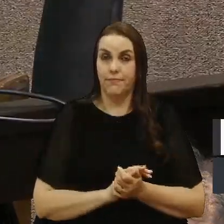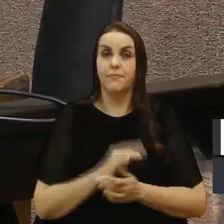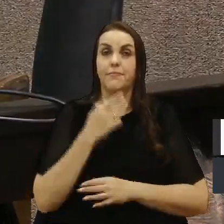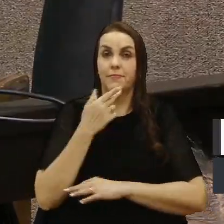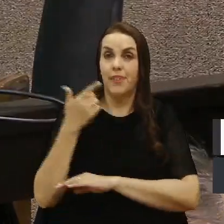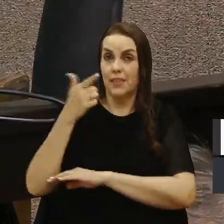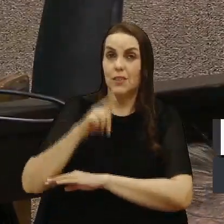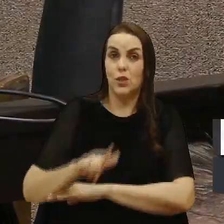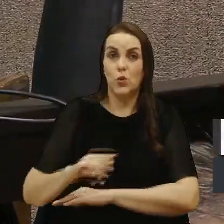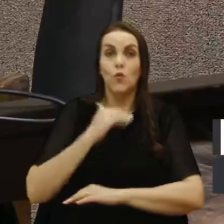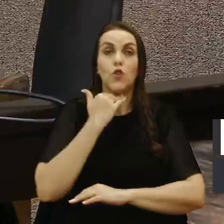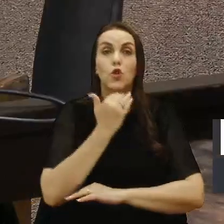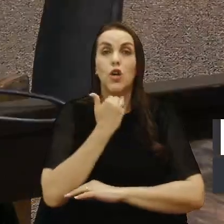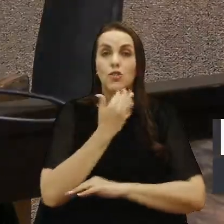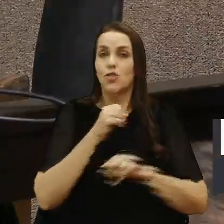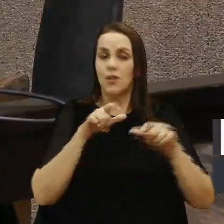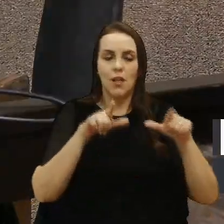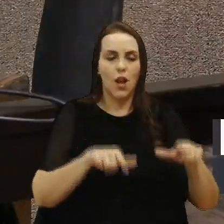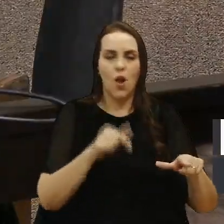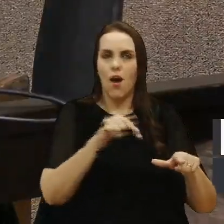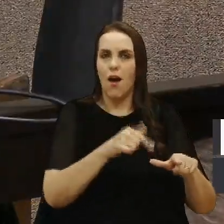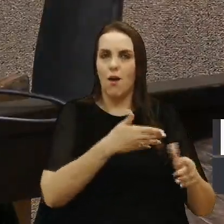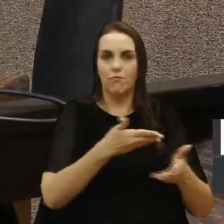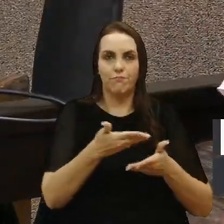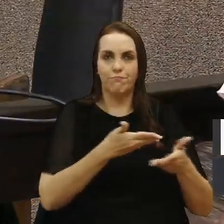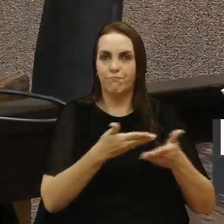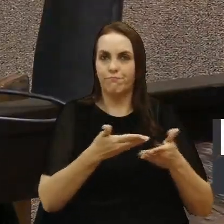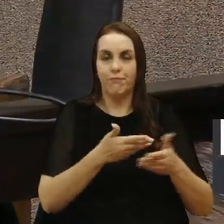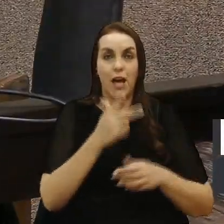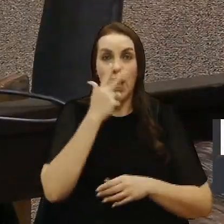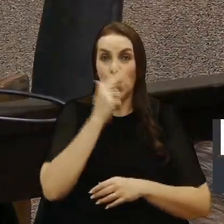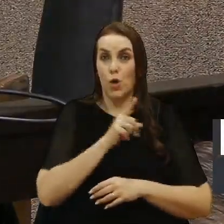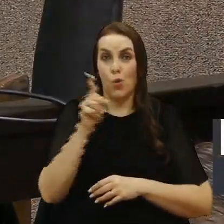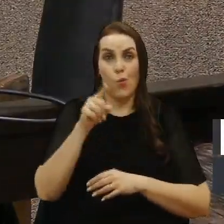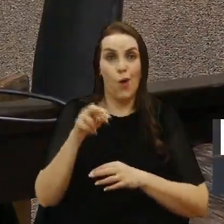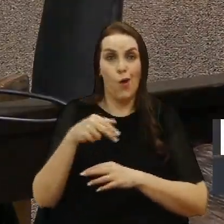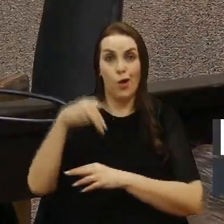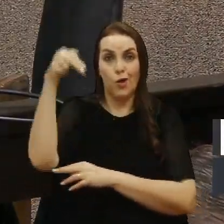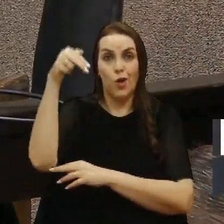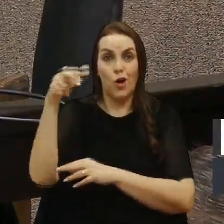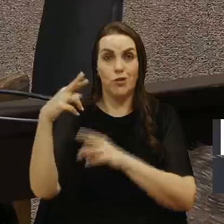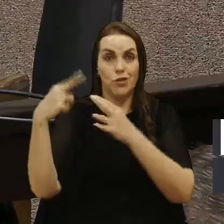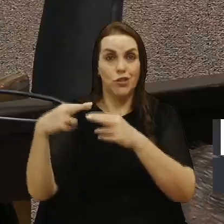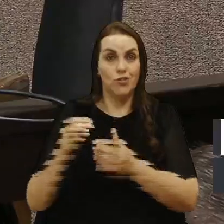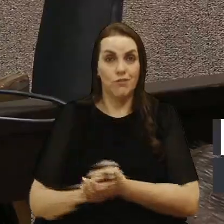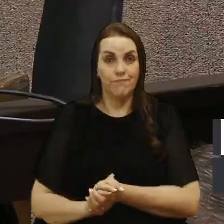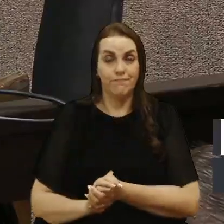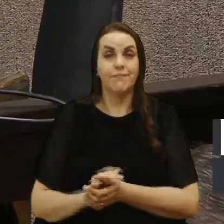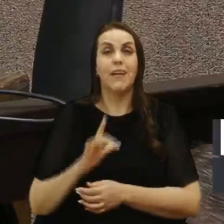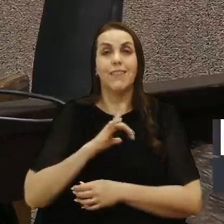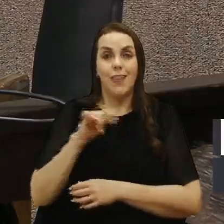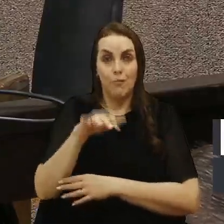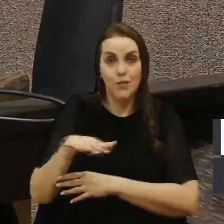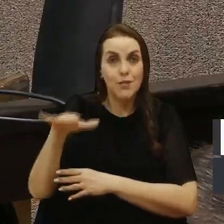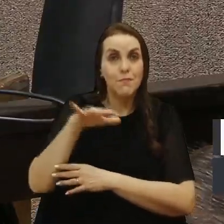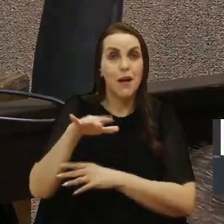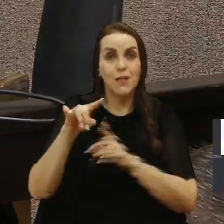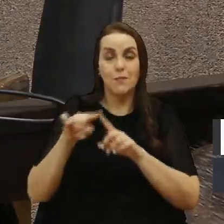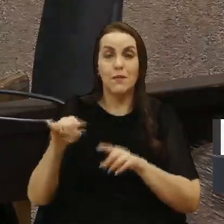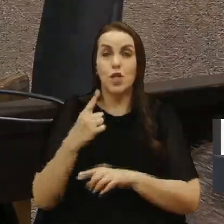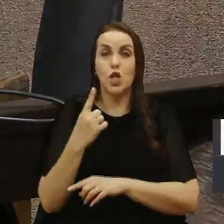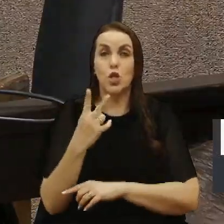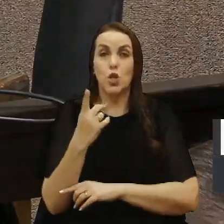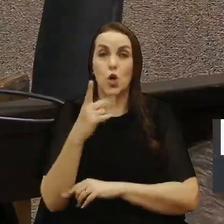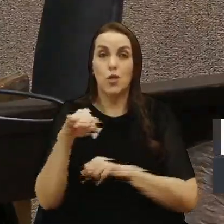adianta termos um espaço físico, assim como é o quartel de bombeiros da Zona Norte. Temos o espaço físico, mas temos 12 horas